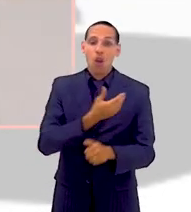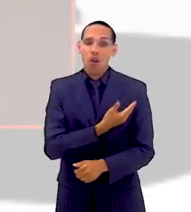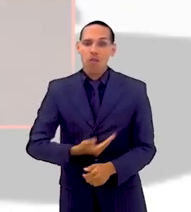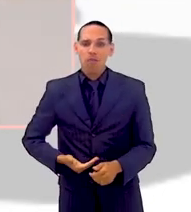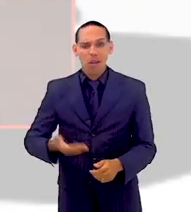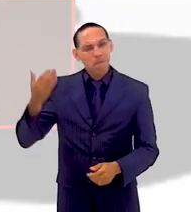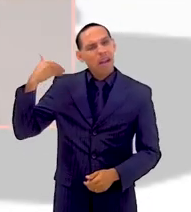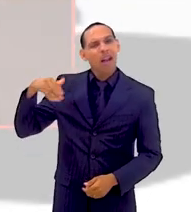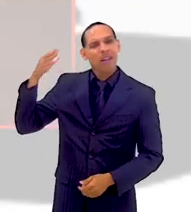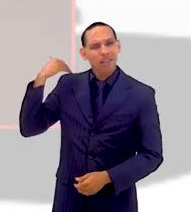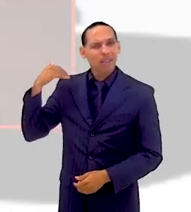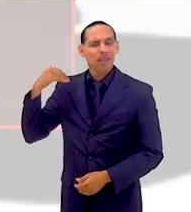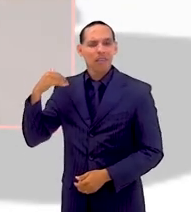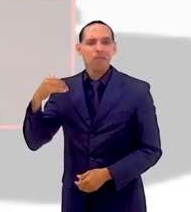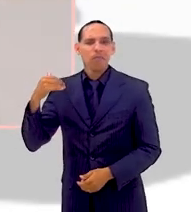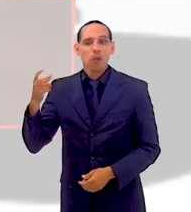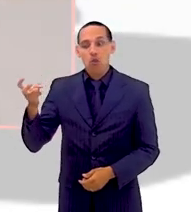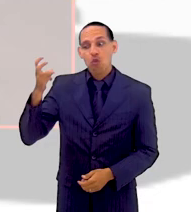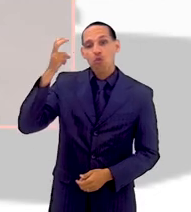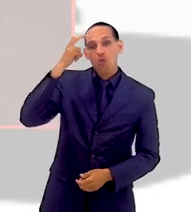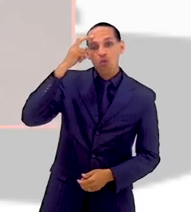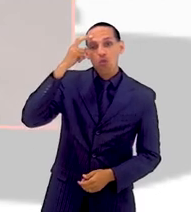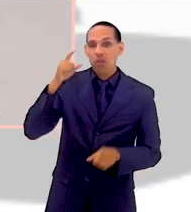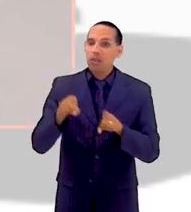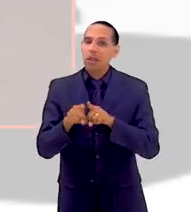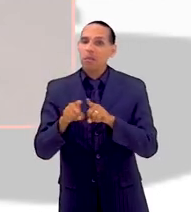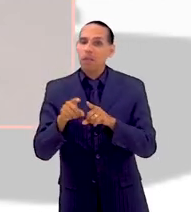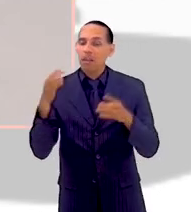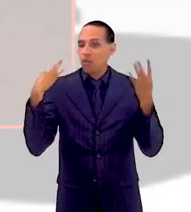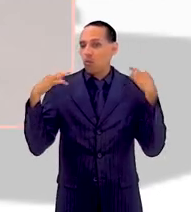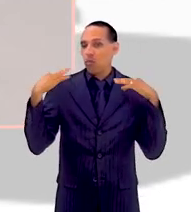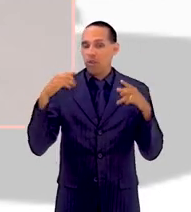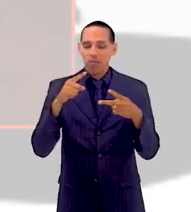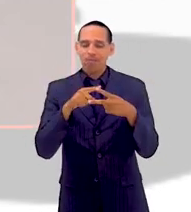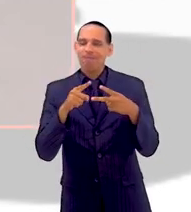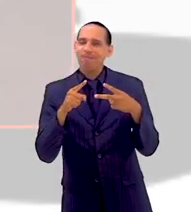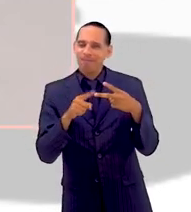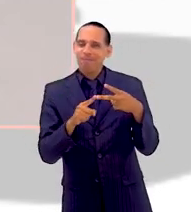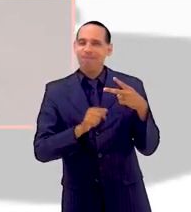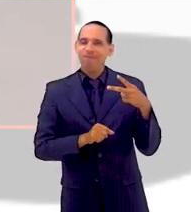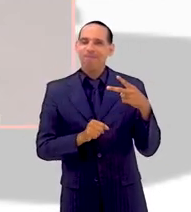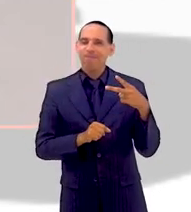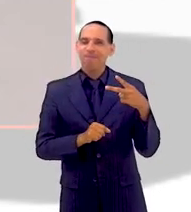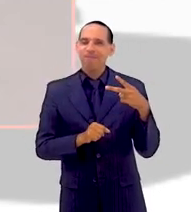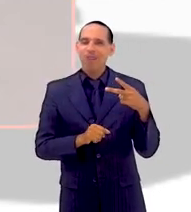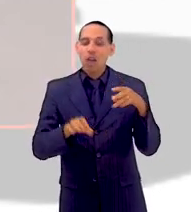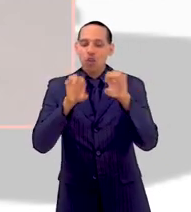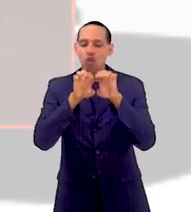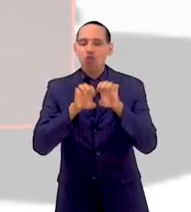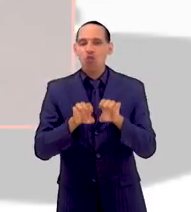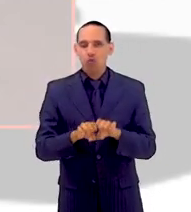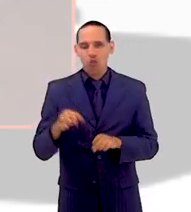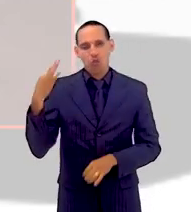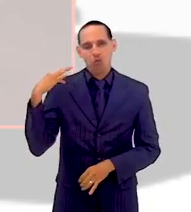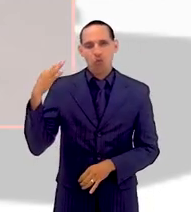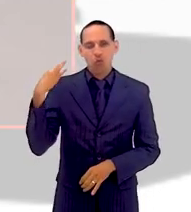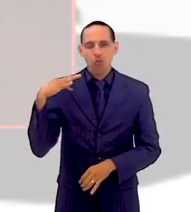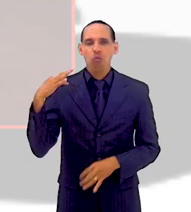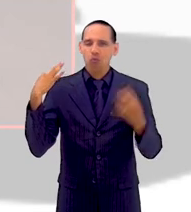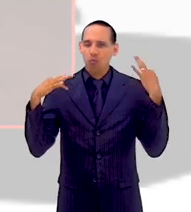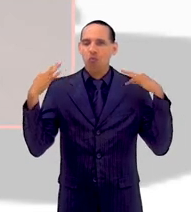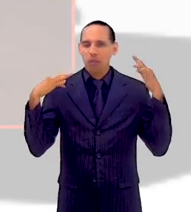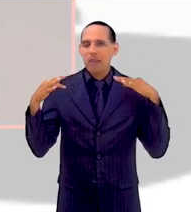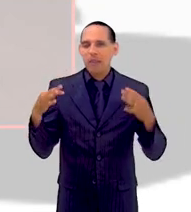anterior e entre cultura e turismo, né? Somos assim uma grande estrutura de turismo lá no